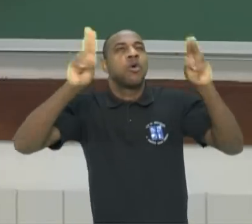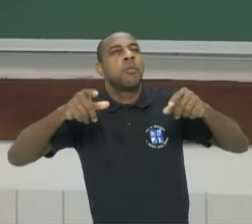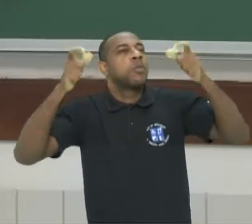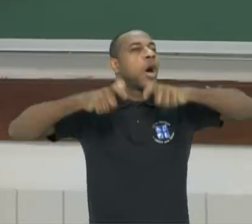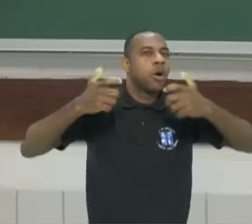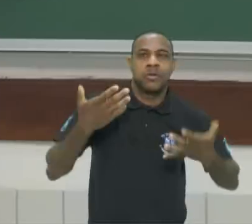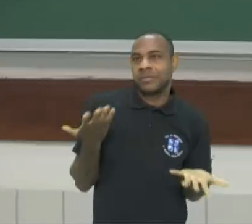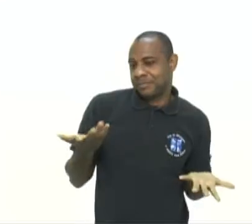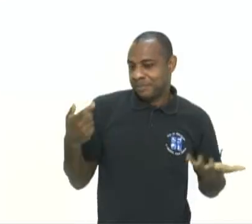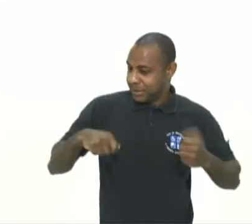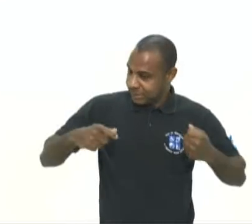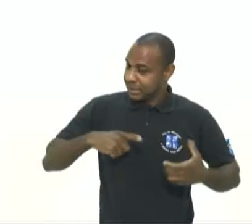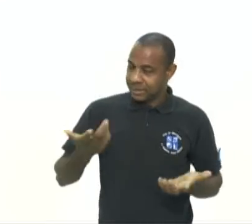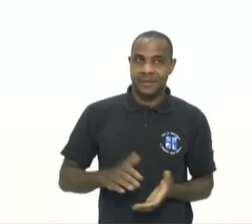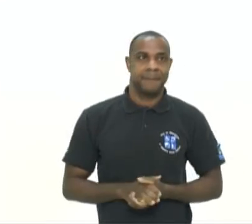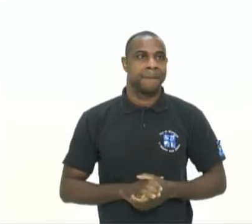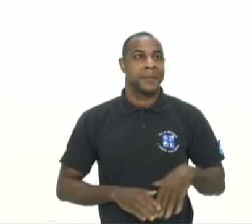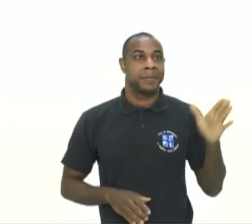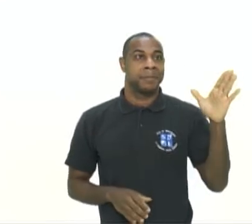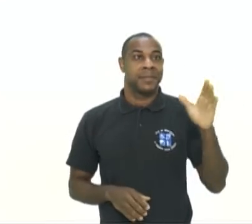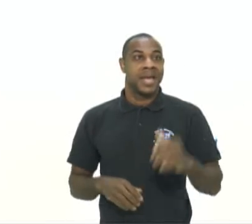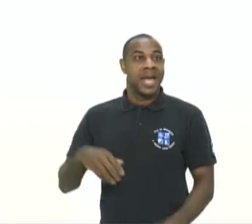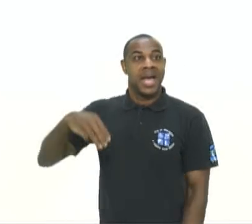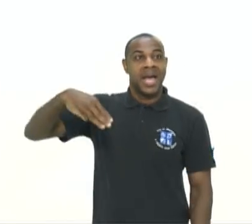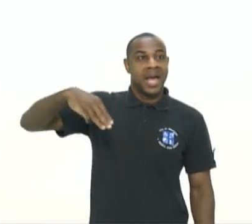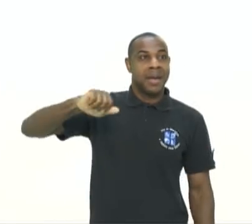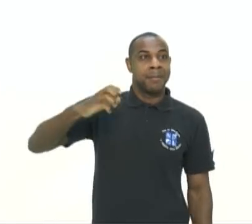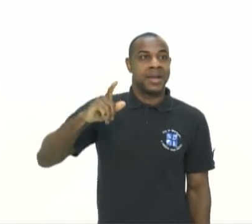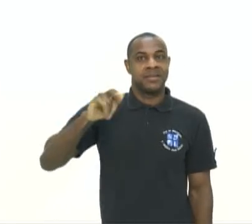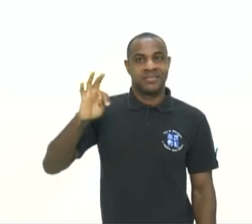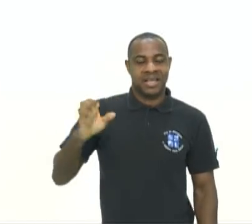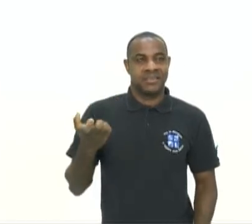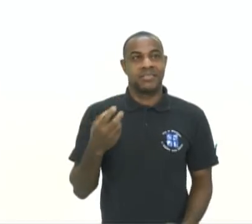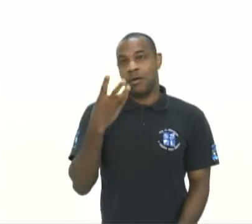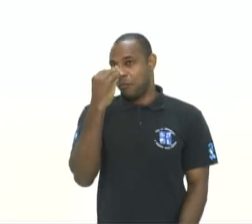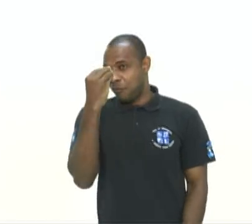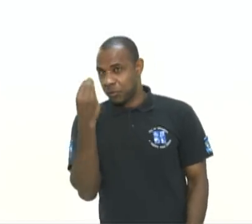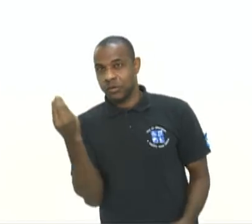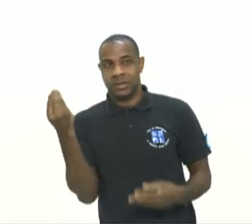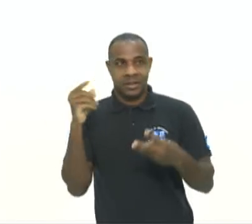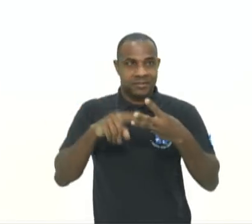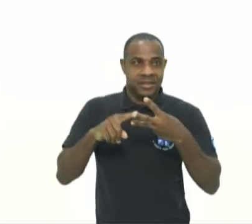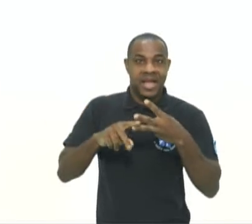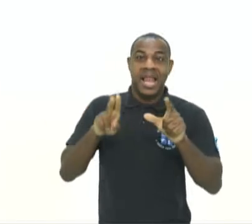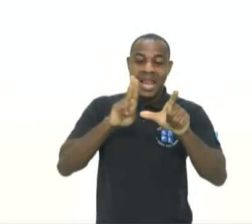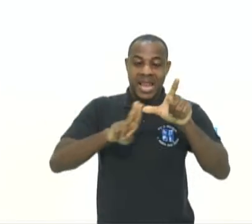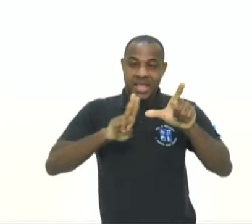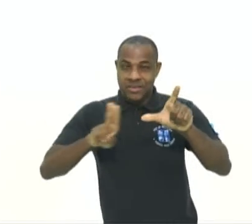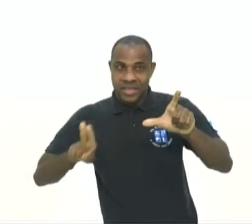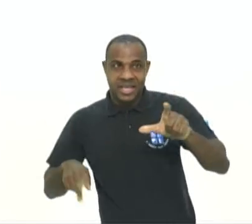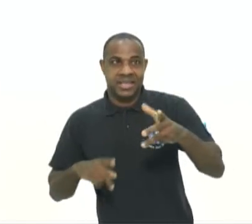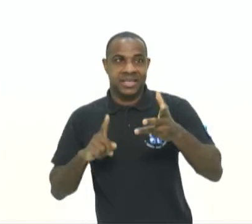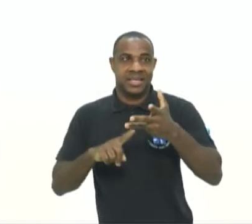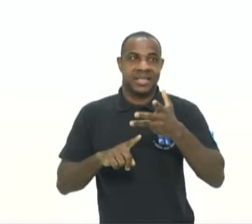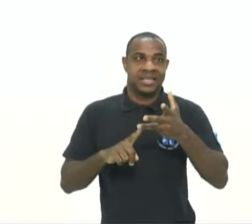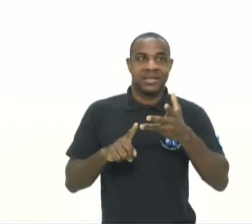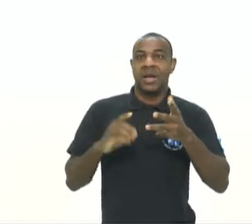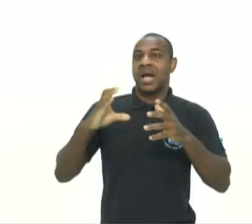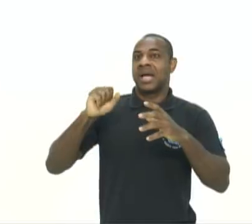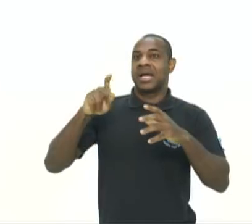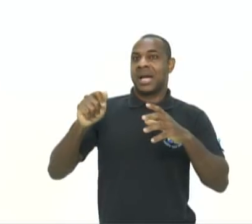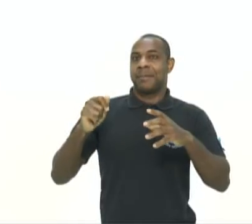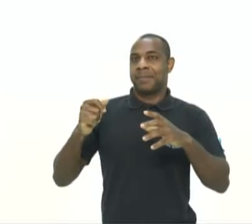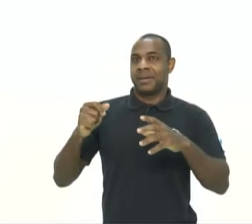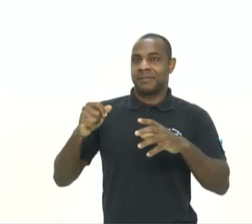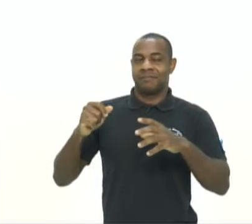muito importante. Manchete, fotografia, legenda, chamada da capa. Isso